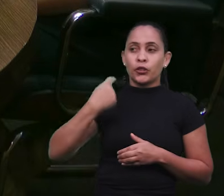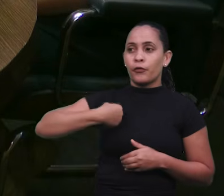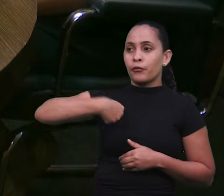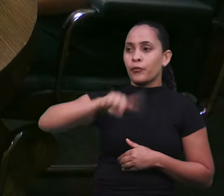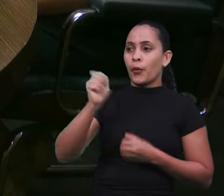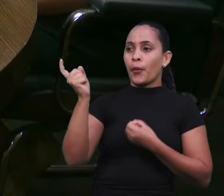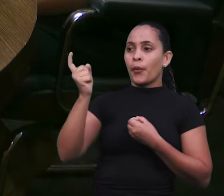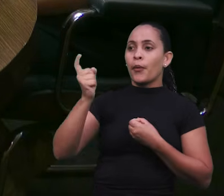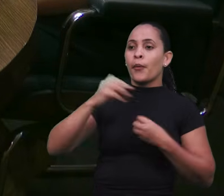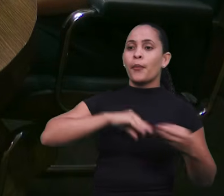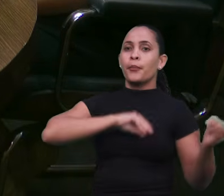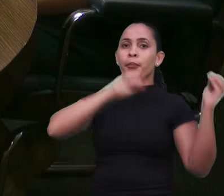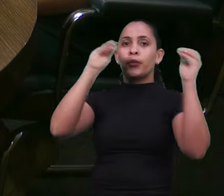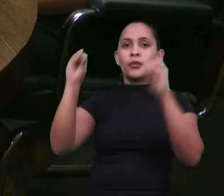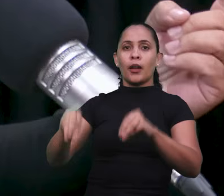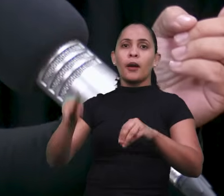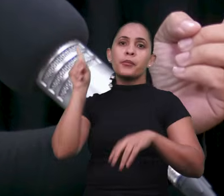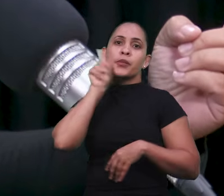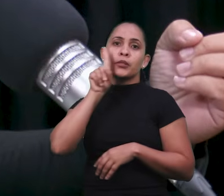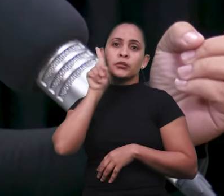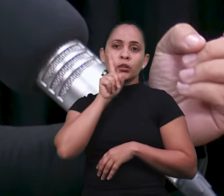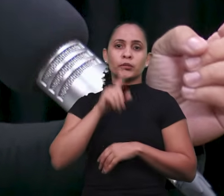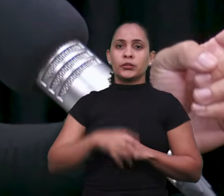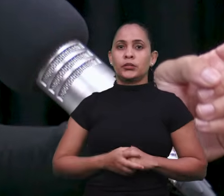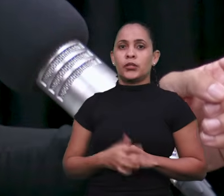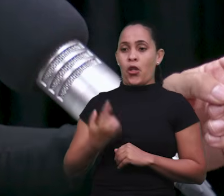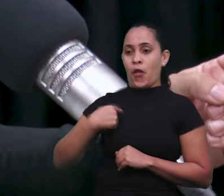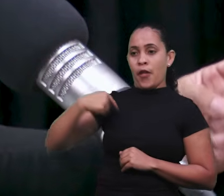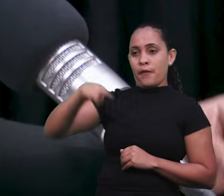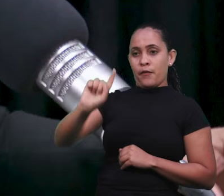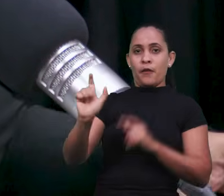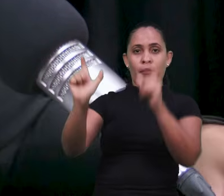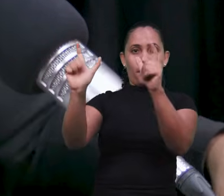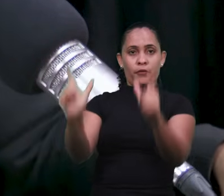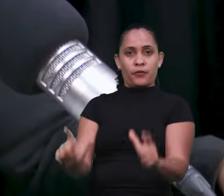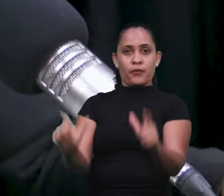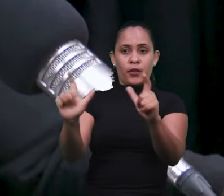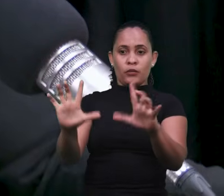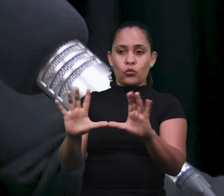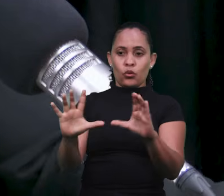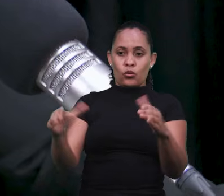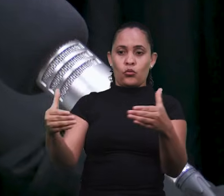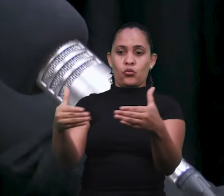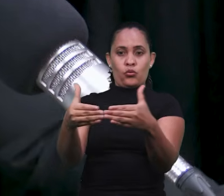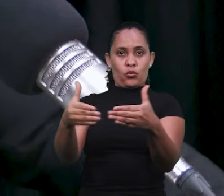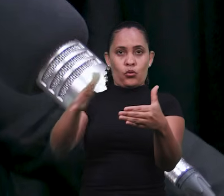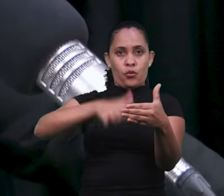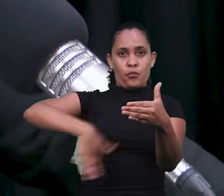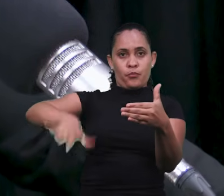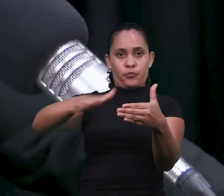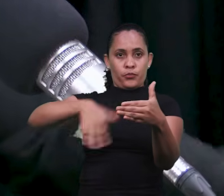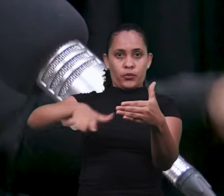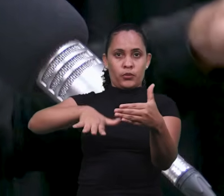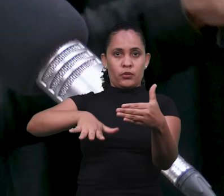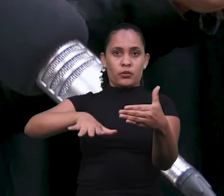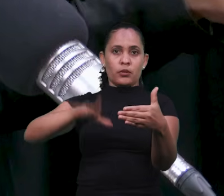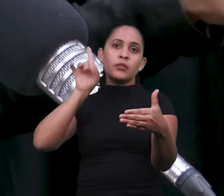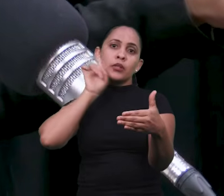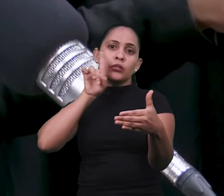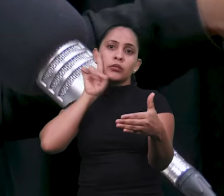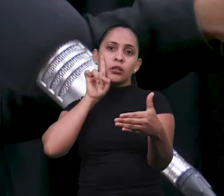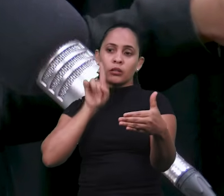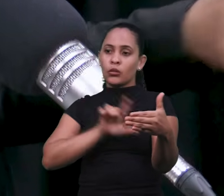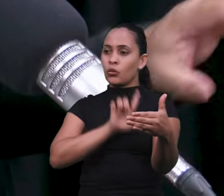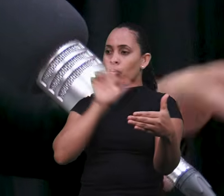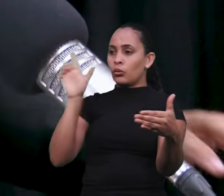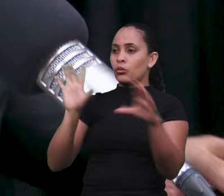E aí nós dois vamos juntos para os Estados Unidos, né? Eu vou ficar dentro de uma comunidade nativa americana, você fica com